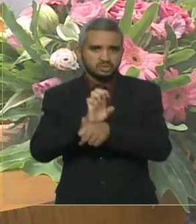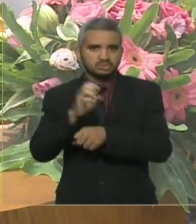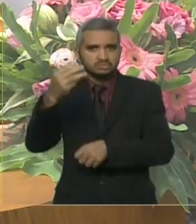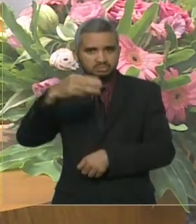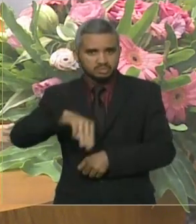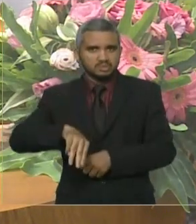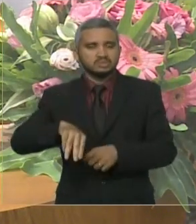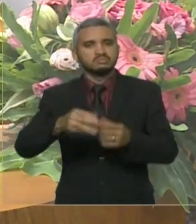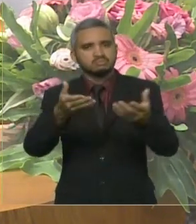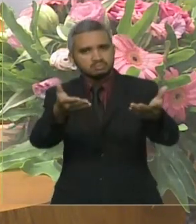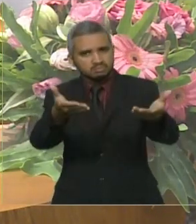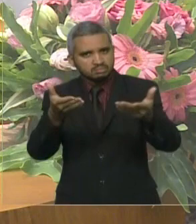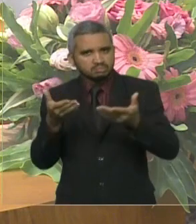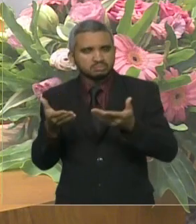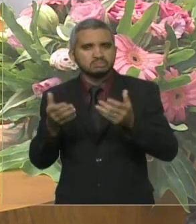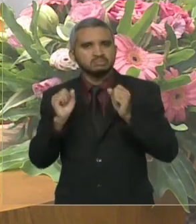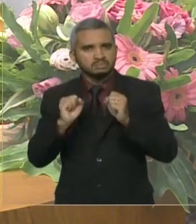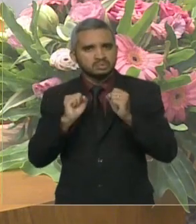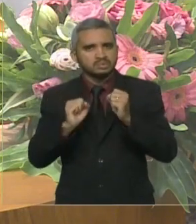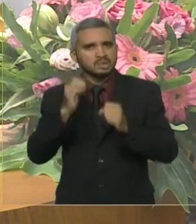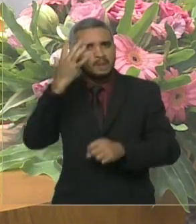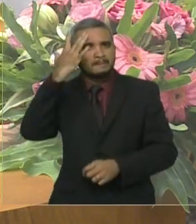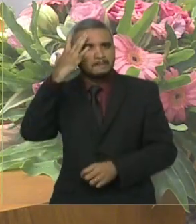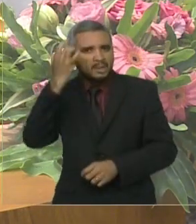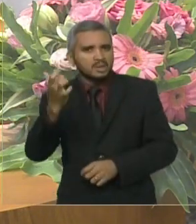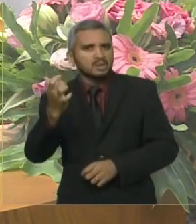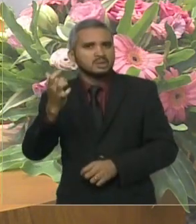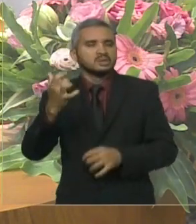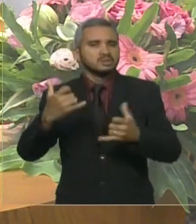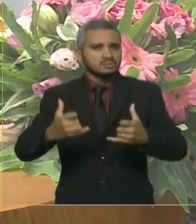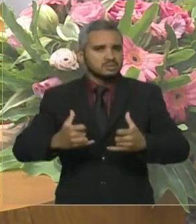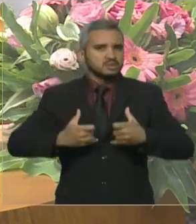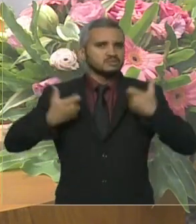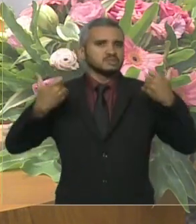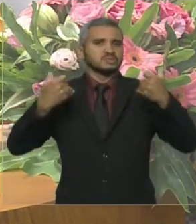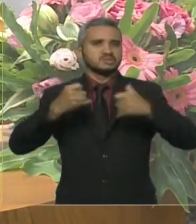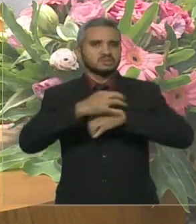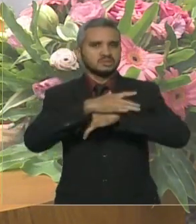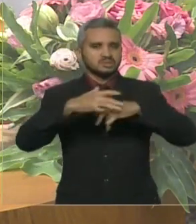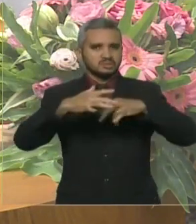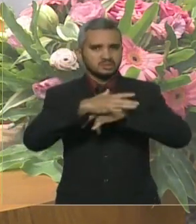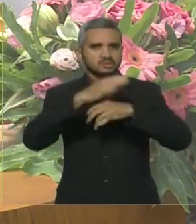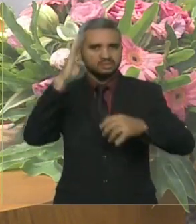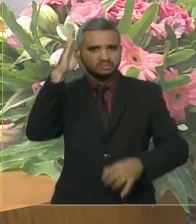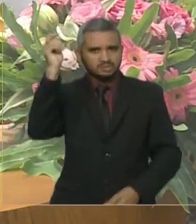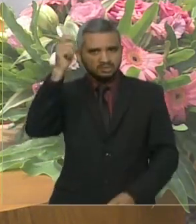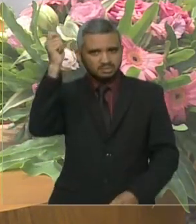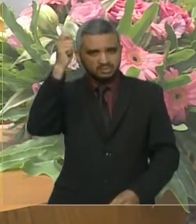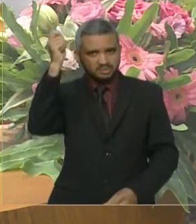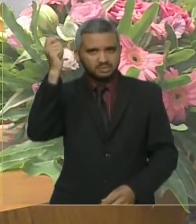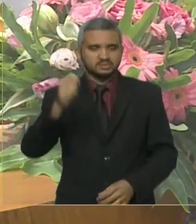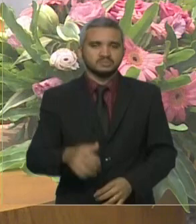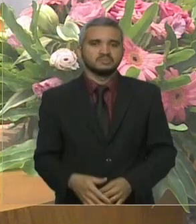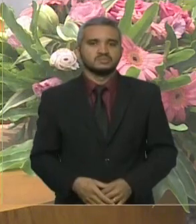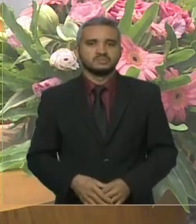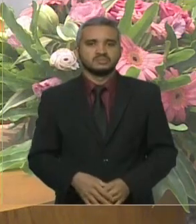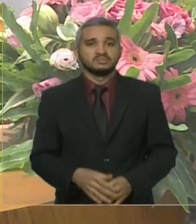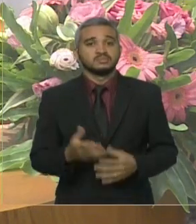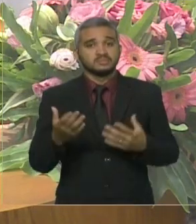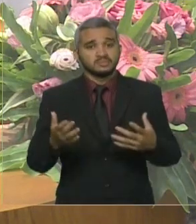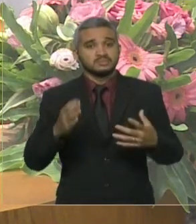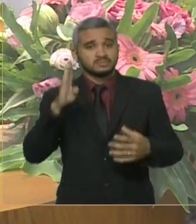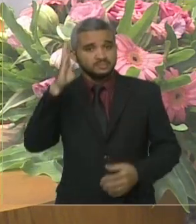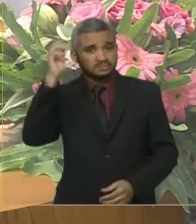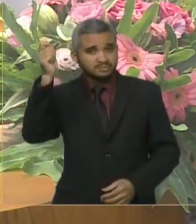para estarmos presentes amanhã no aniversário da nossa querida Barra do Corda. Barra do Corda, senhor